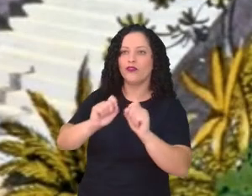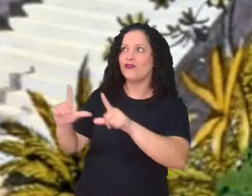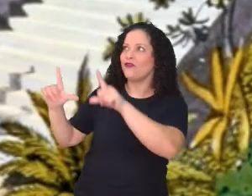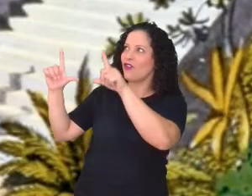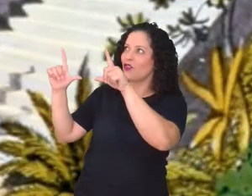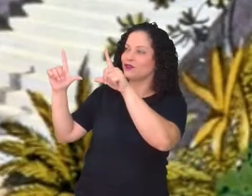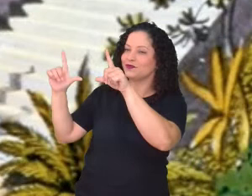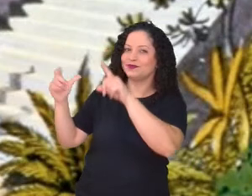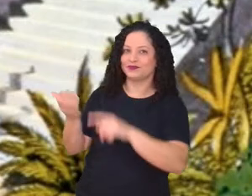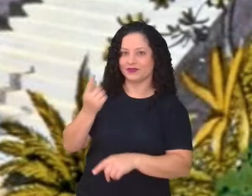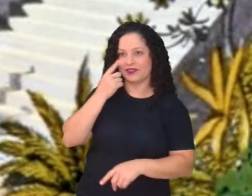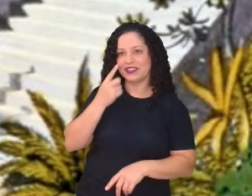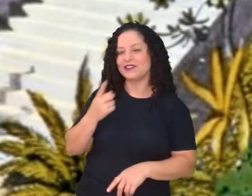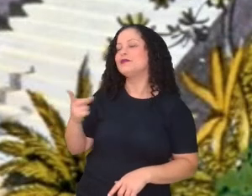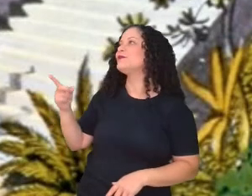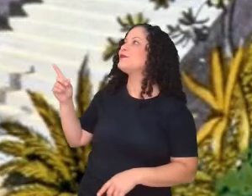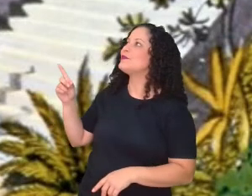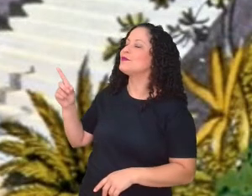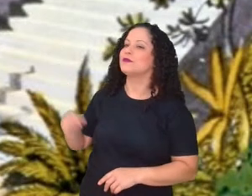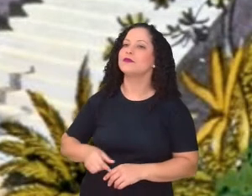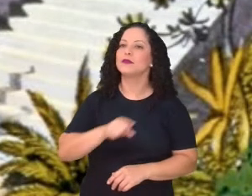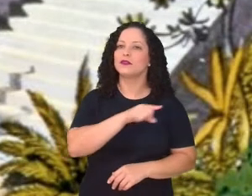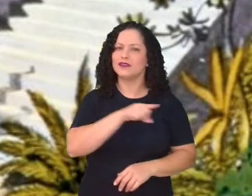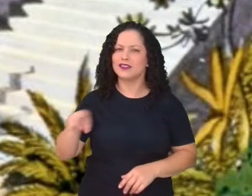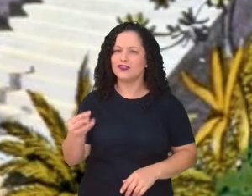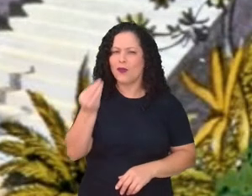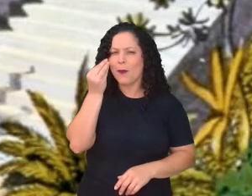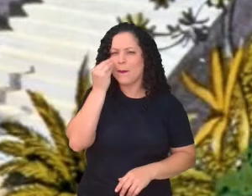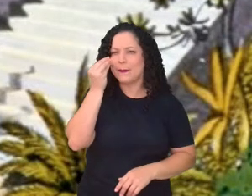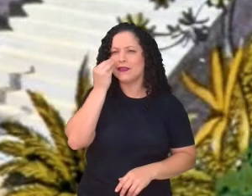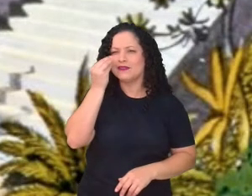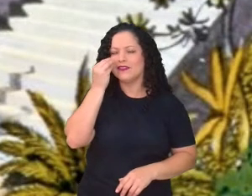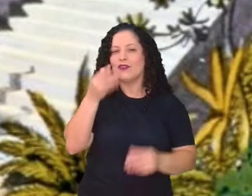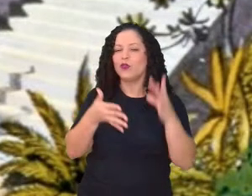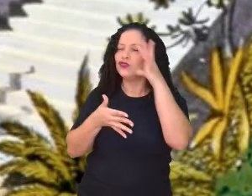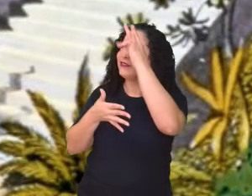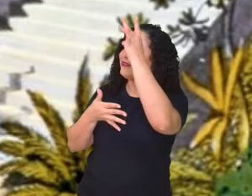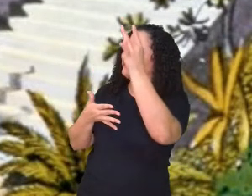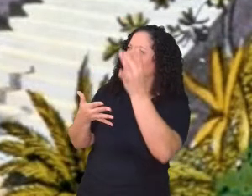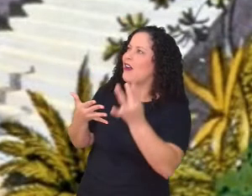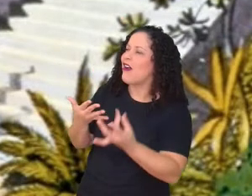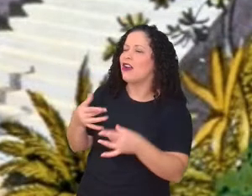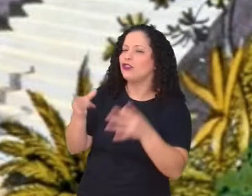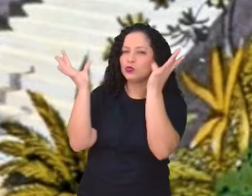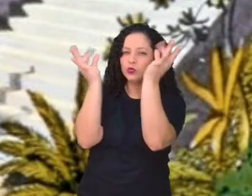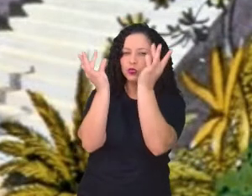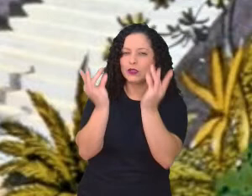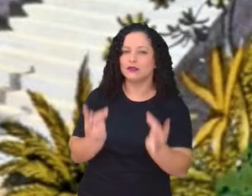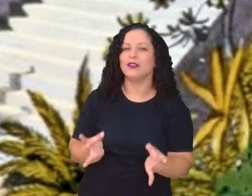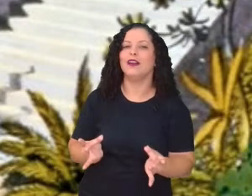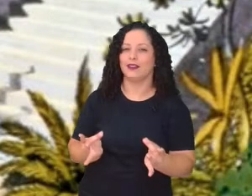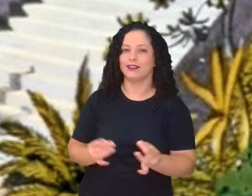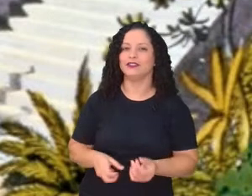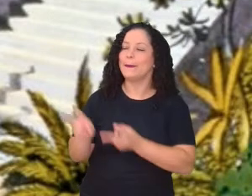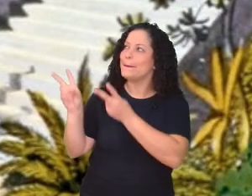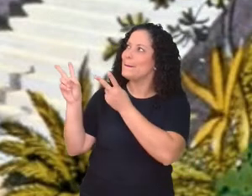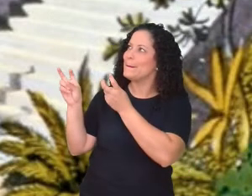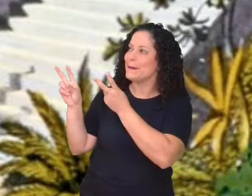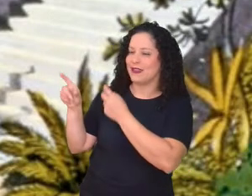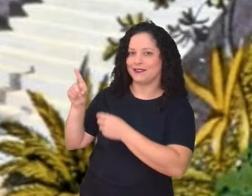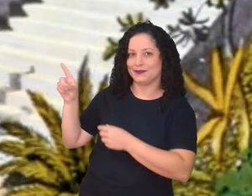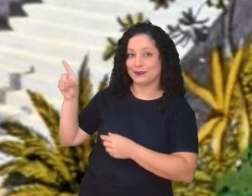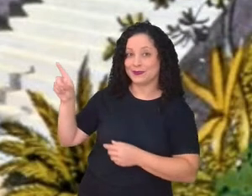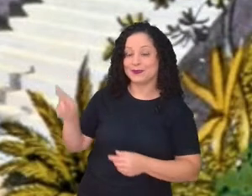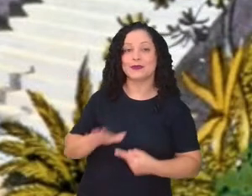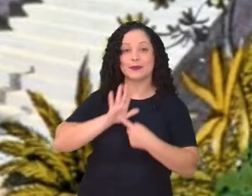Presta atenção na imagem. Eu quero que vocês observem aí os detalhes. Vejam, dá para perceber, né, que a gente está falando aí, está